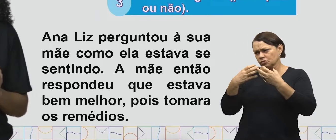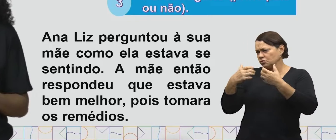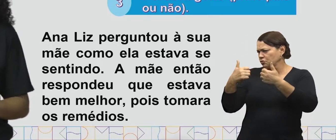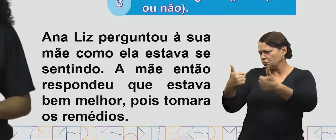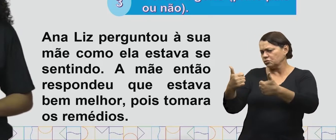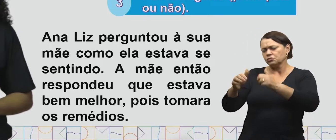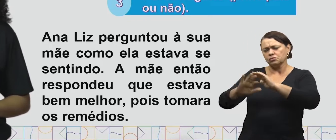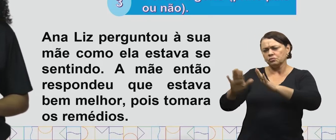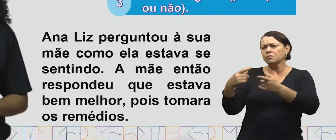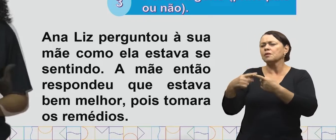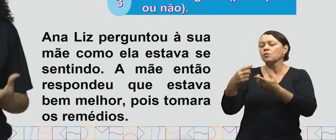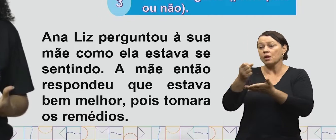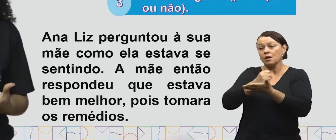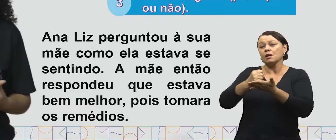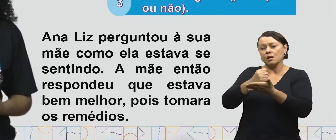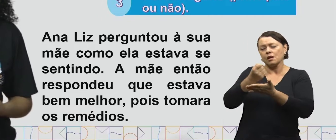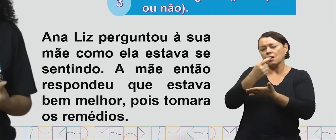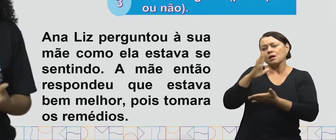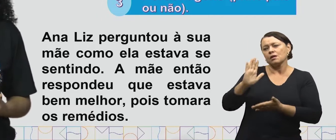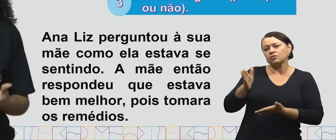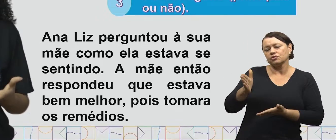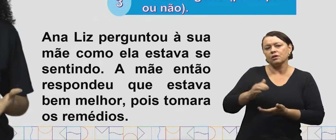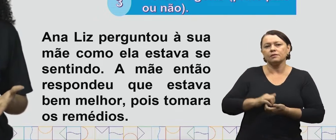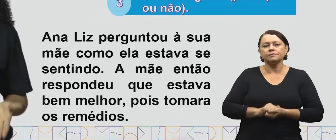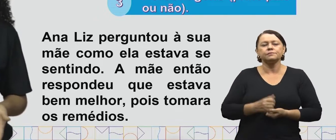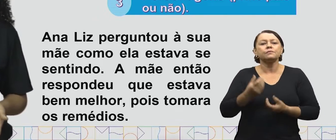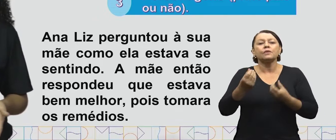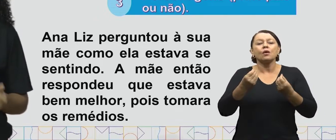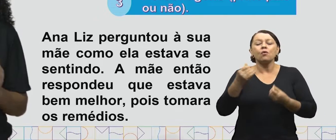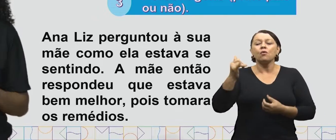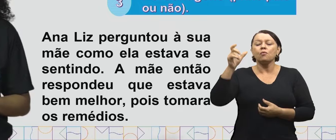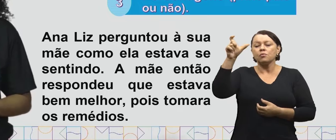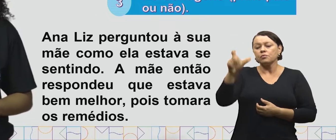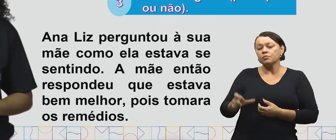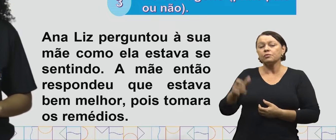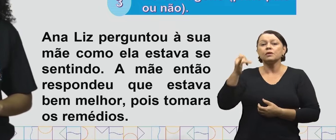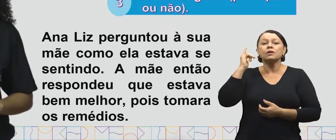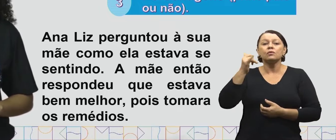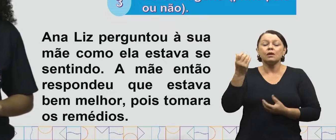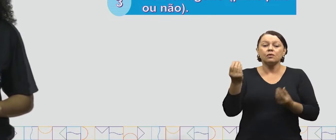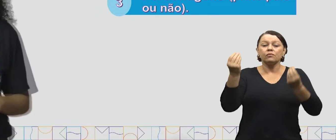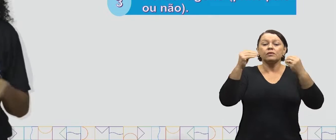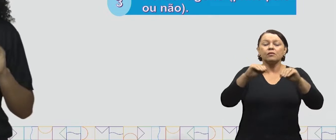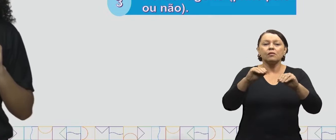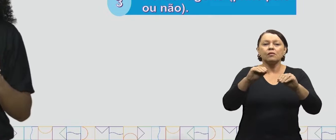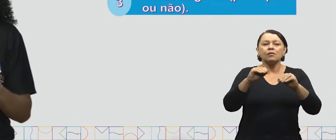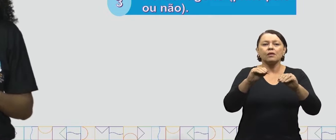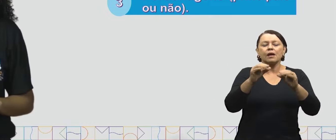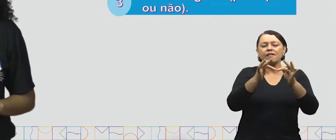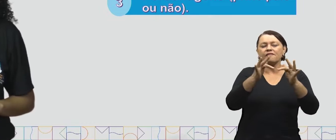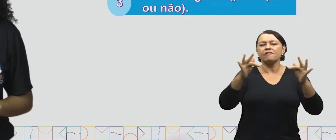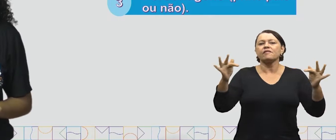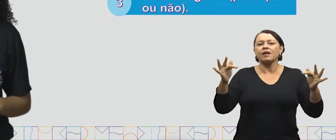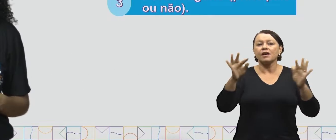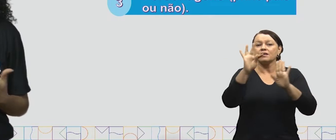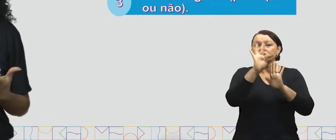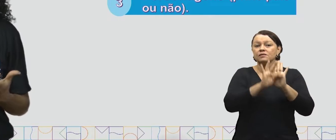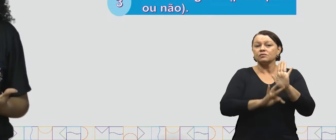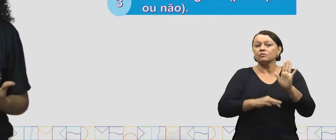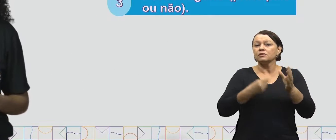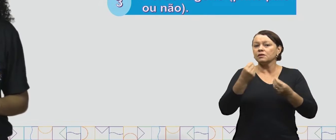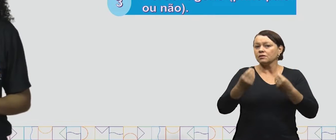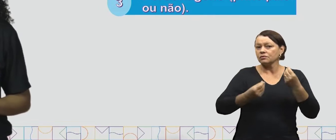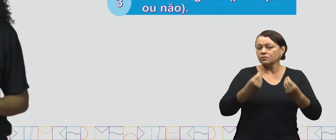melhor, pois tomou os remédios. Como o narrador colocará as falas do texto, dependerá do autor da história. Um terceiro ponto do que